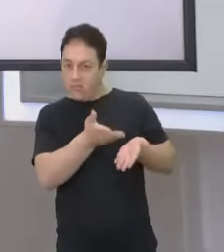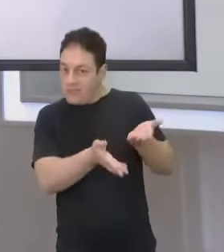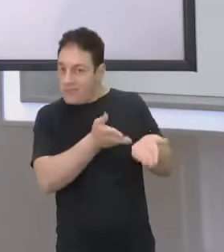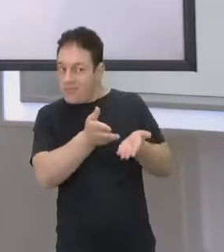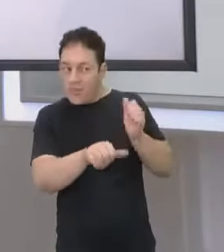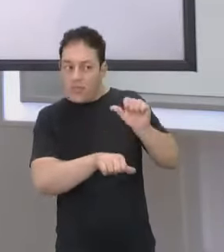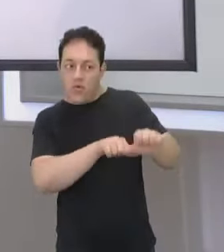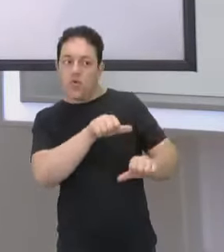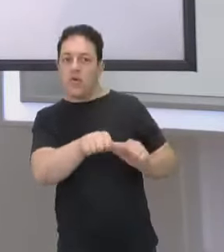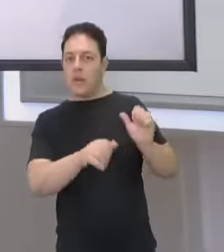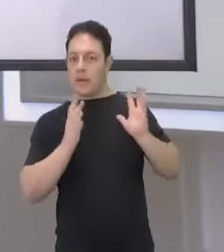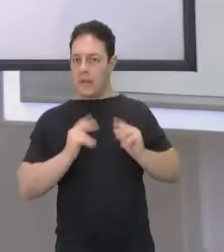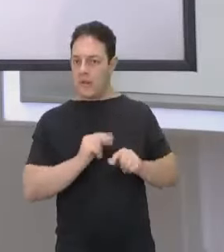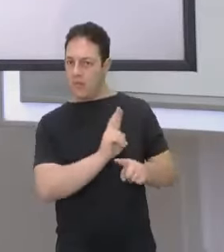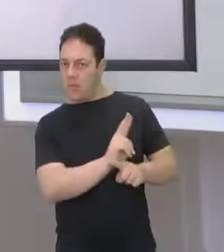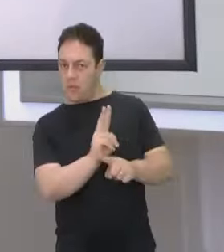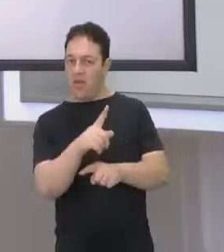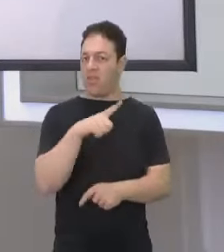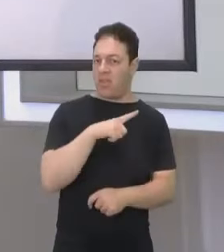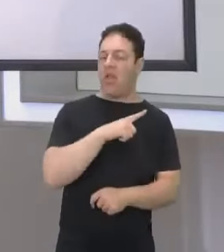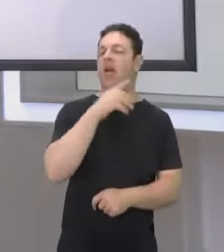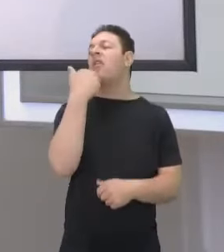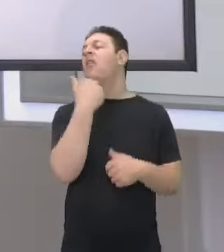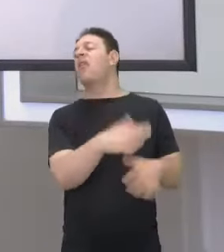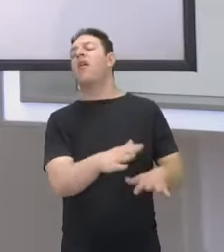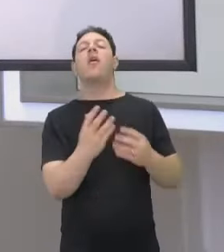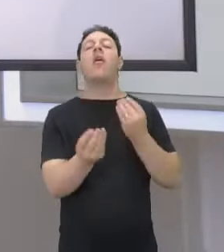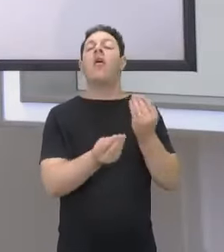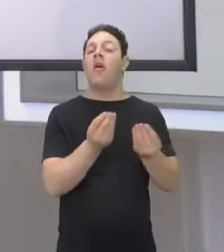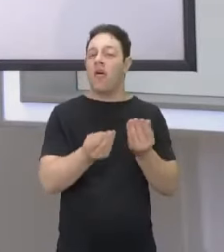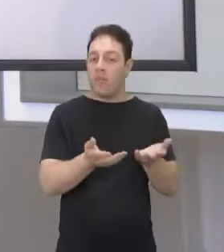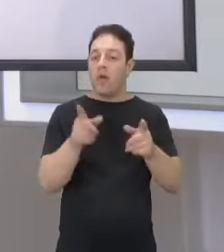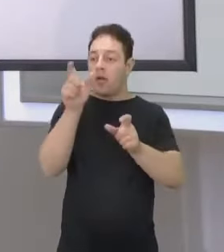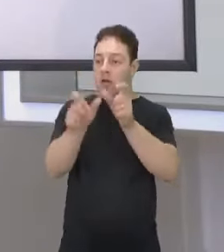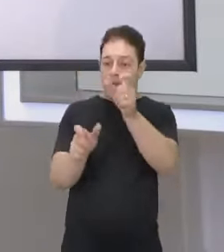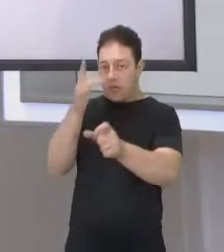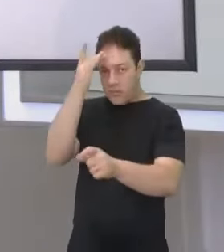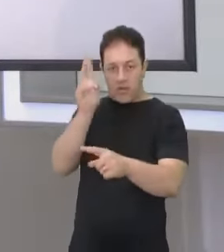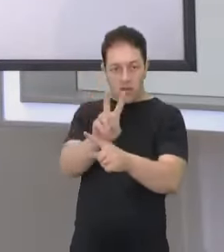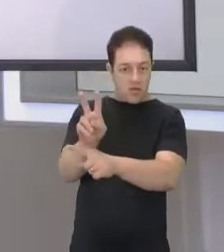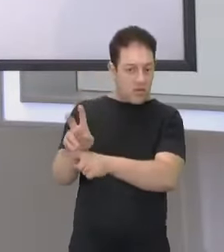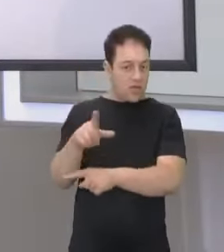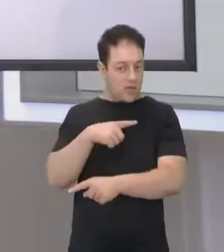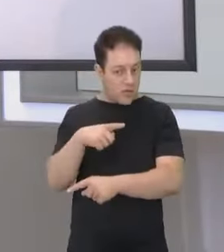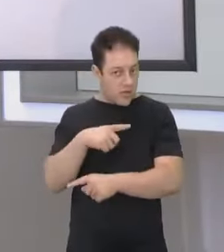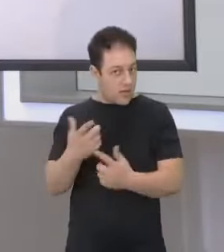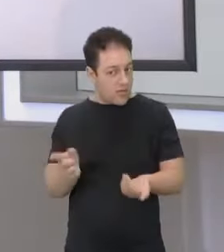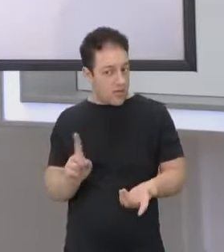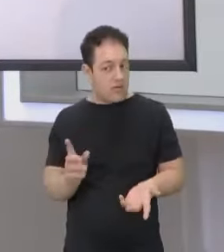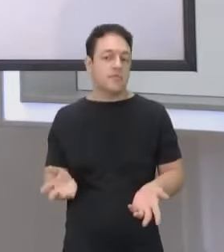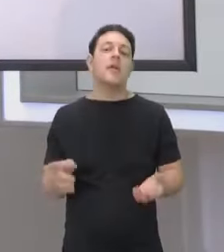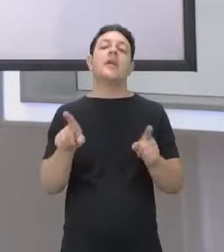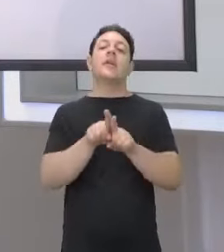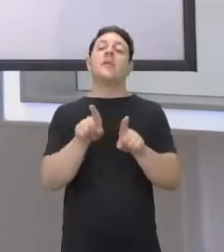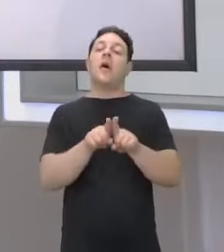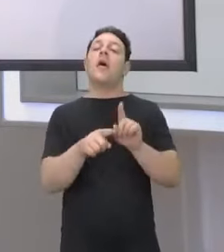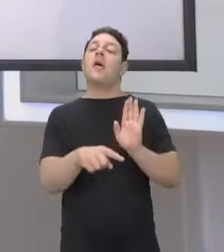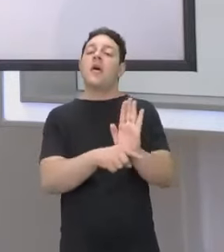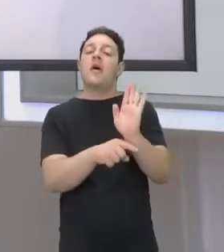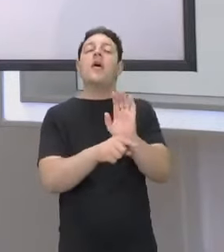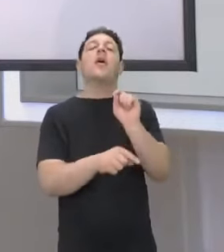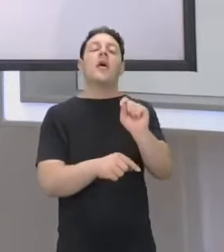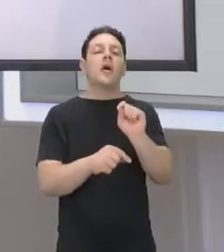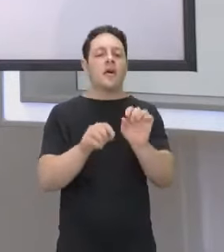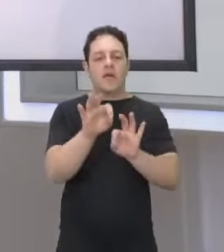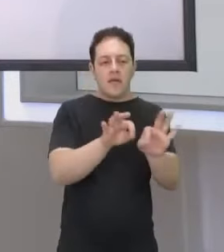tratado, se ele está sendo protegido e se as pessoas estão sendo protegidas, e participar da criação dos protocolos. Então